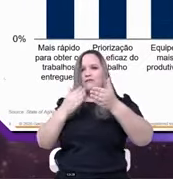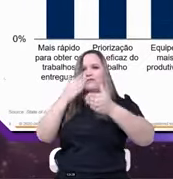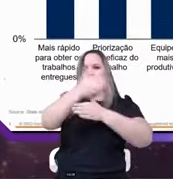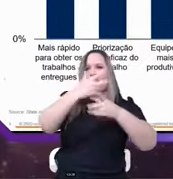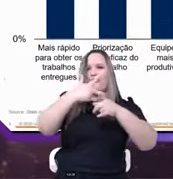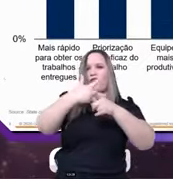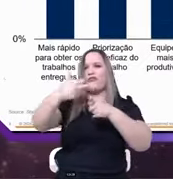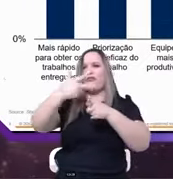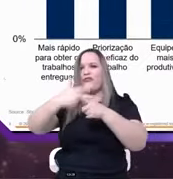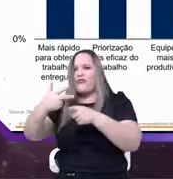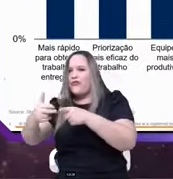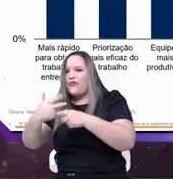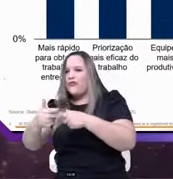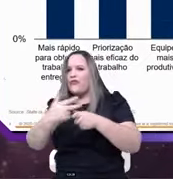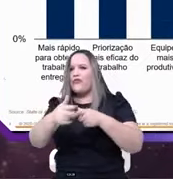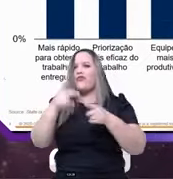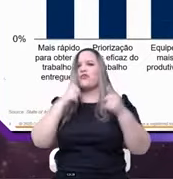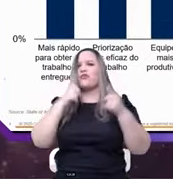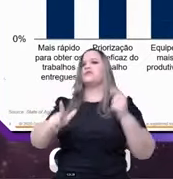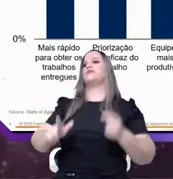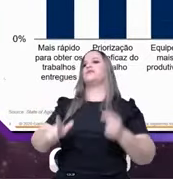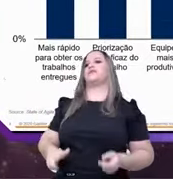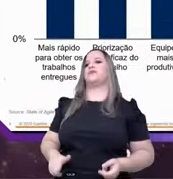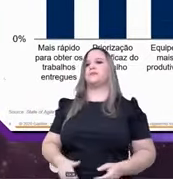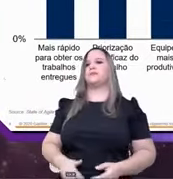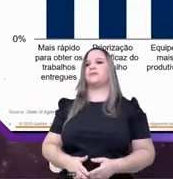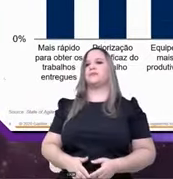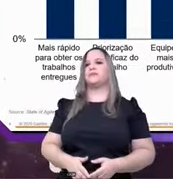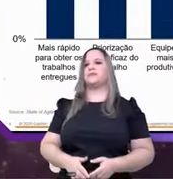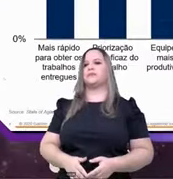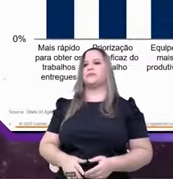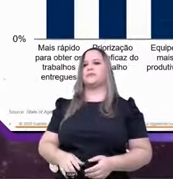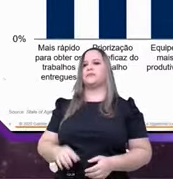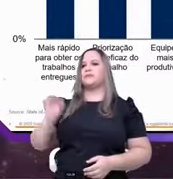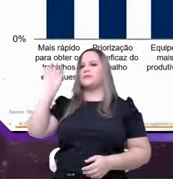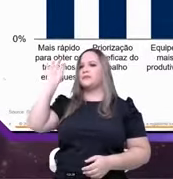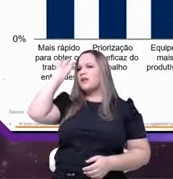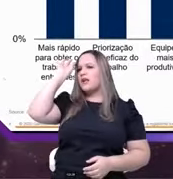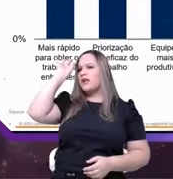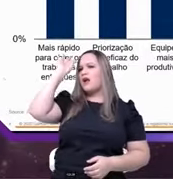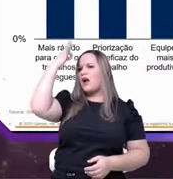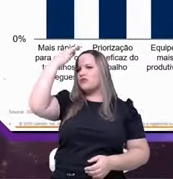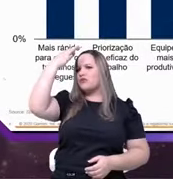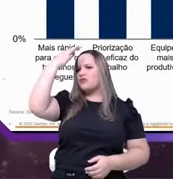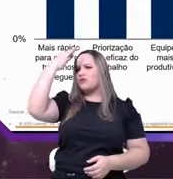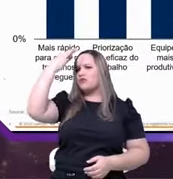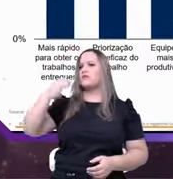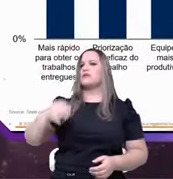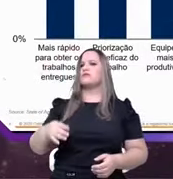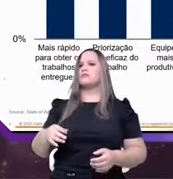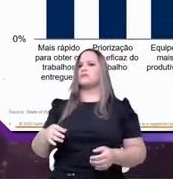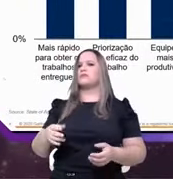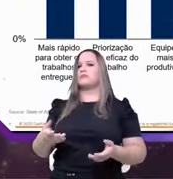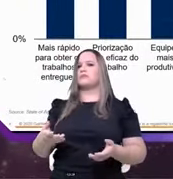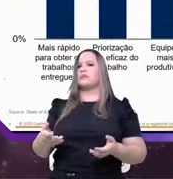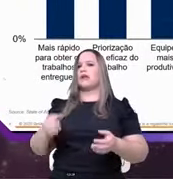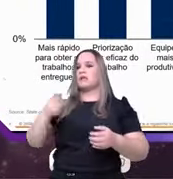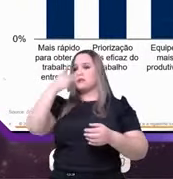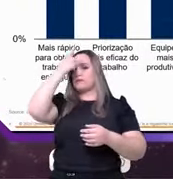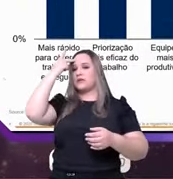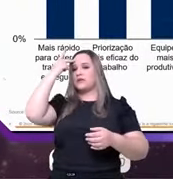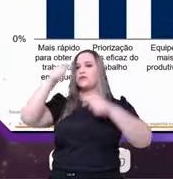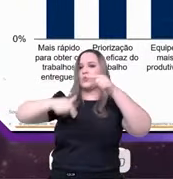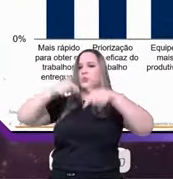a ter uma visão mais colaborativa. Ágil presume-se uma visão muito mais colaborativa entre as pessoas